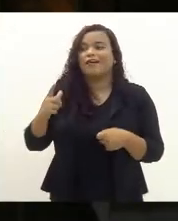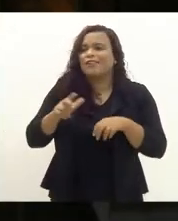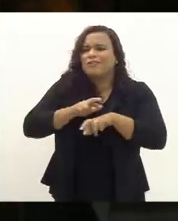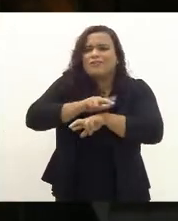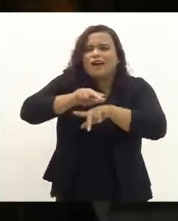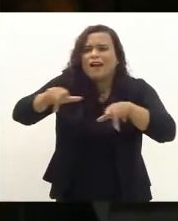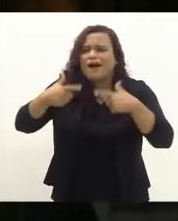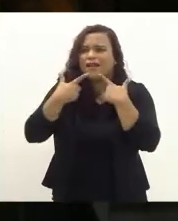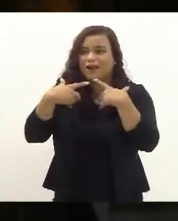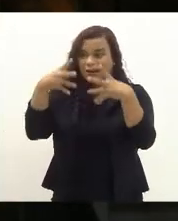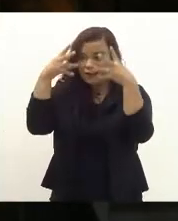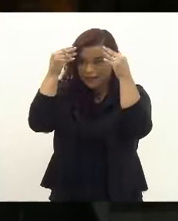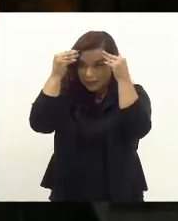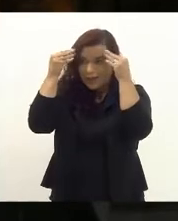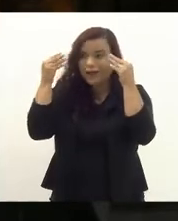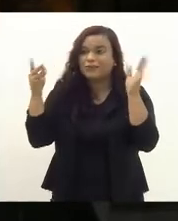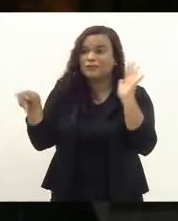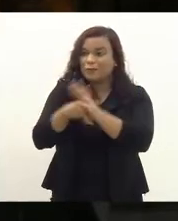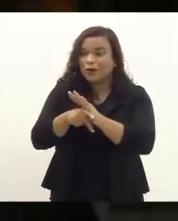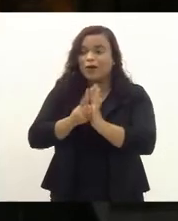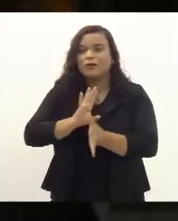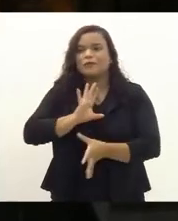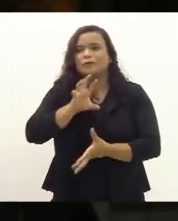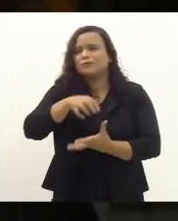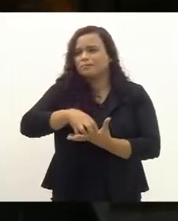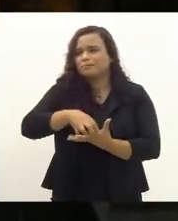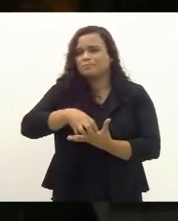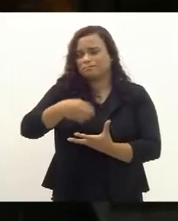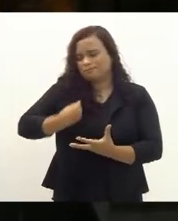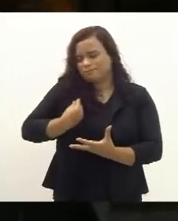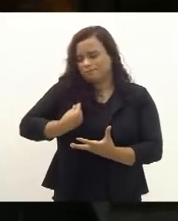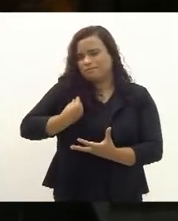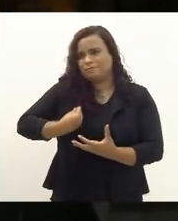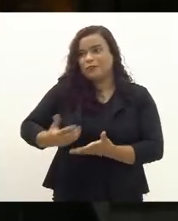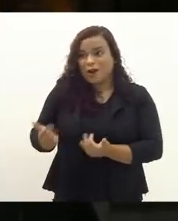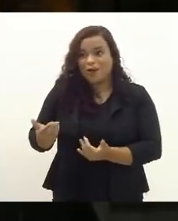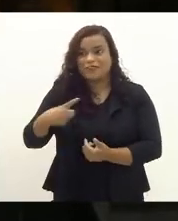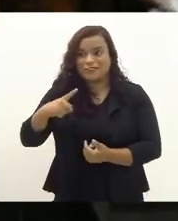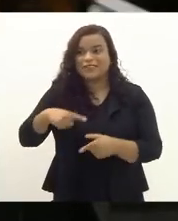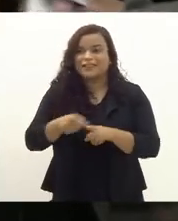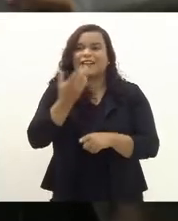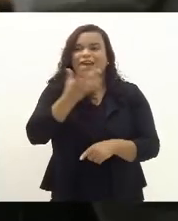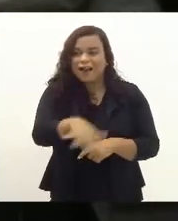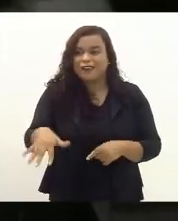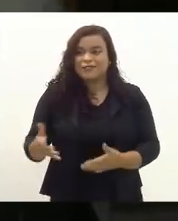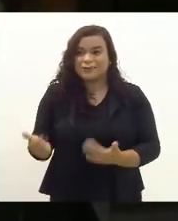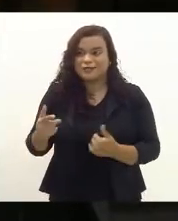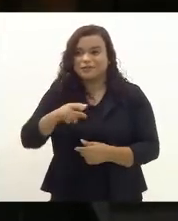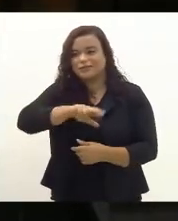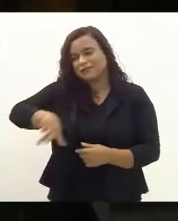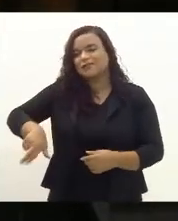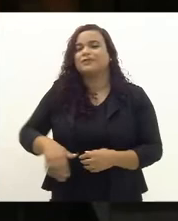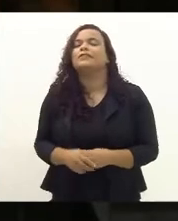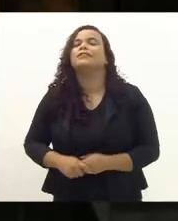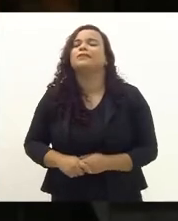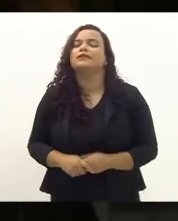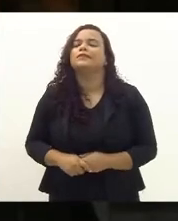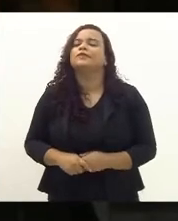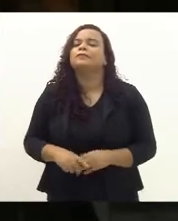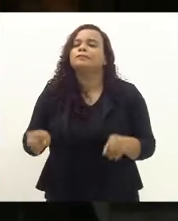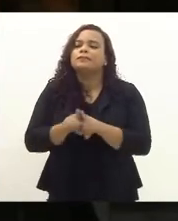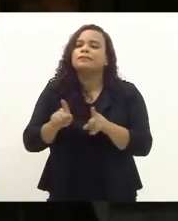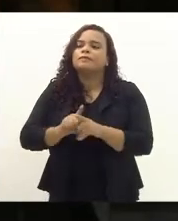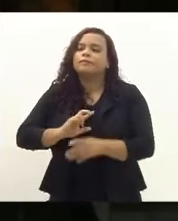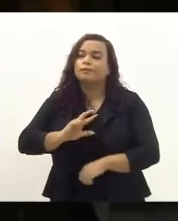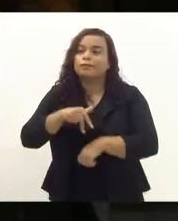linguagens que hoje são muito centrais na vida da nossa juventude na vida das nossas crianças e adolescentes Mas